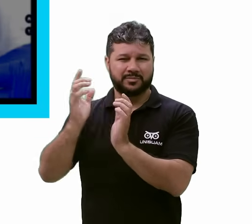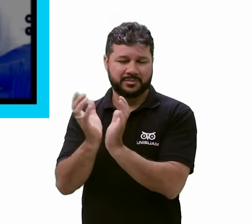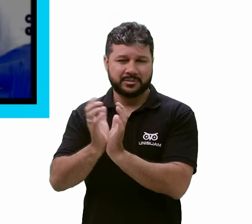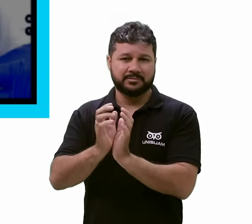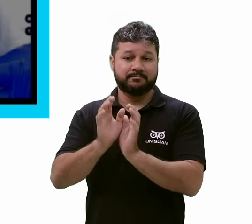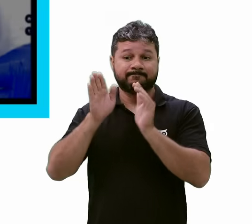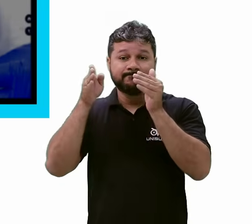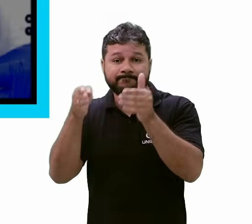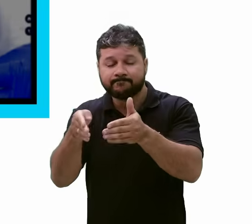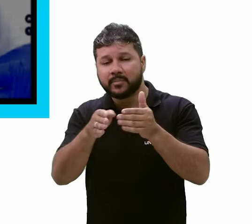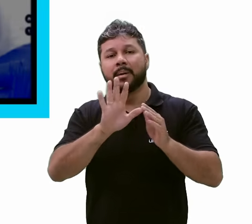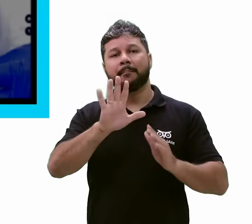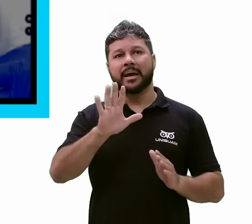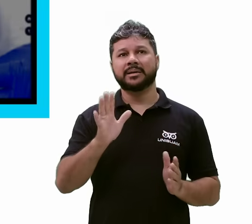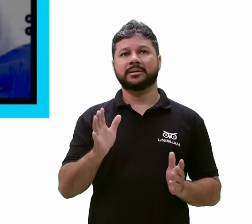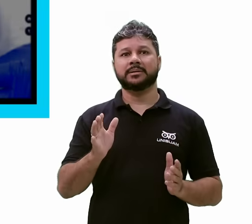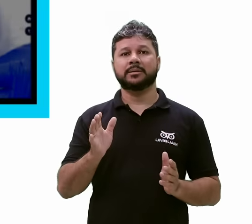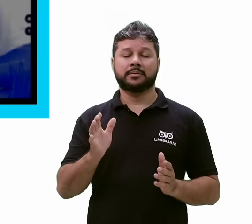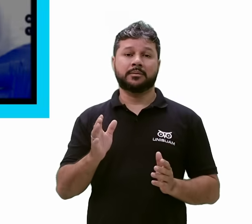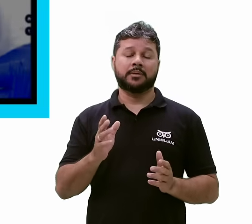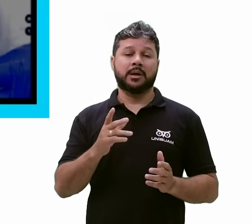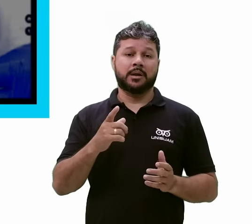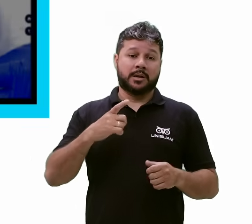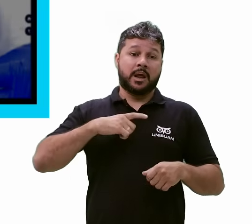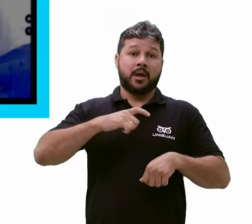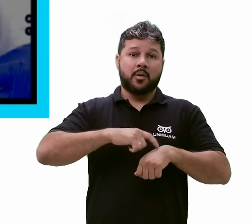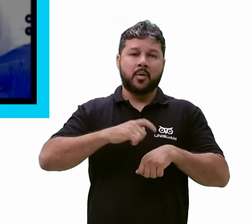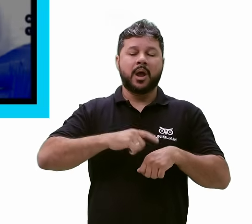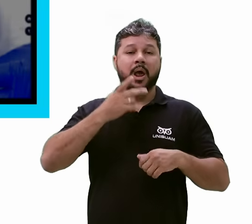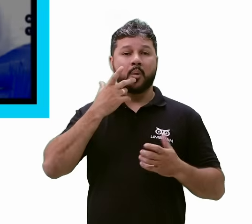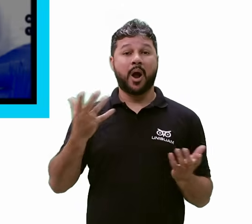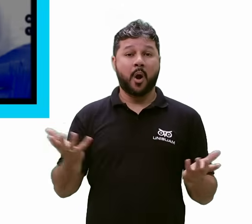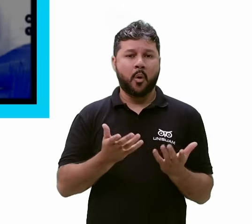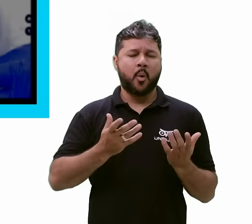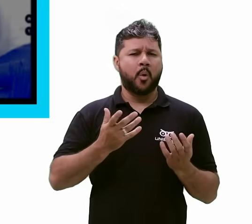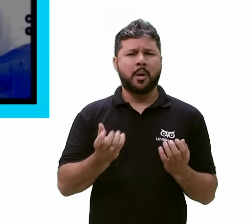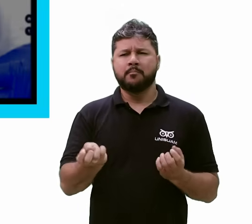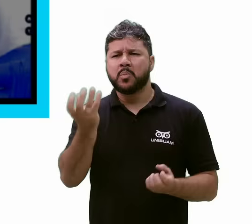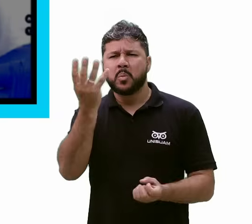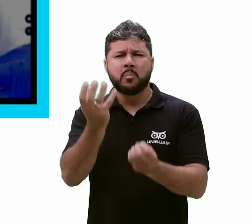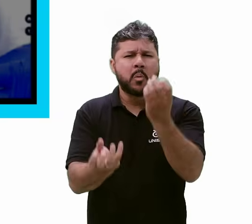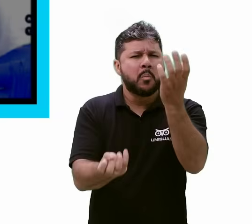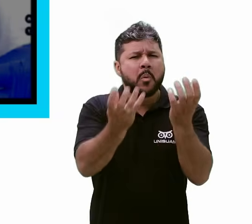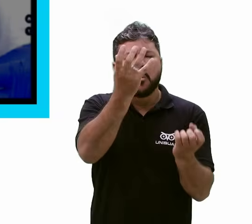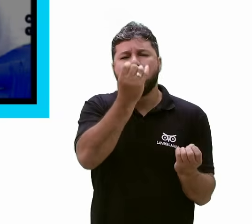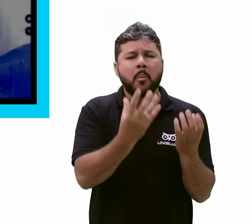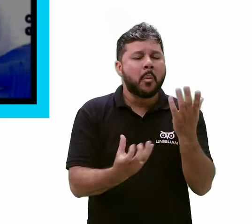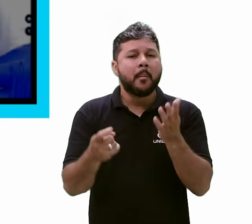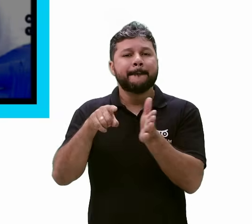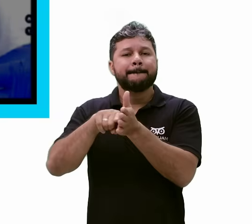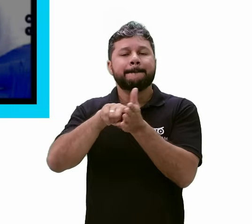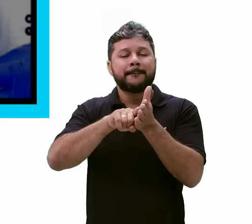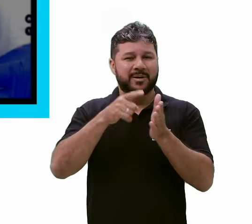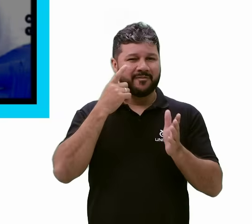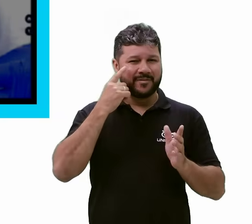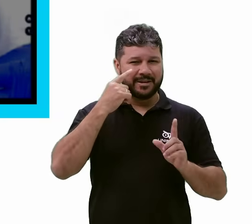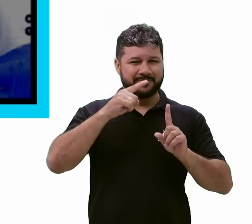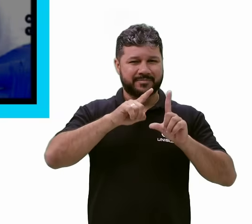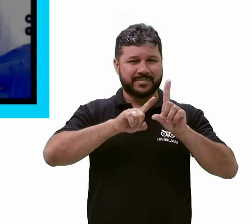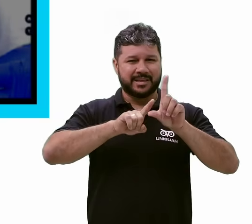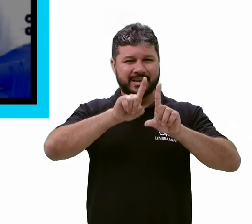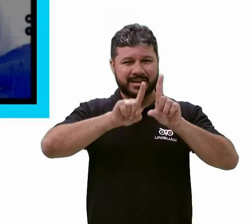específicas, mas tá o boom, a gente está na crista da onda aqui, como vocês podem ver nesse gráfico. Esse é um gráfico da